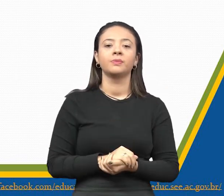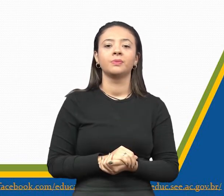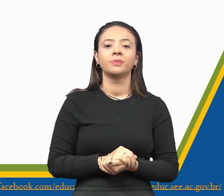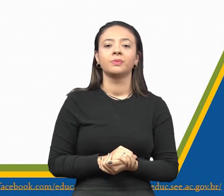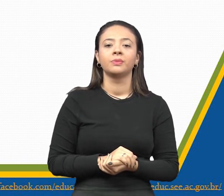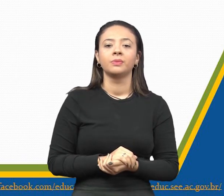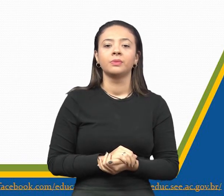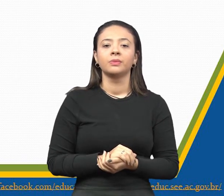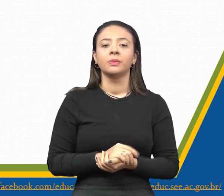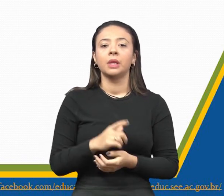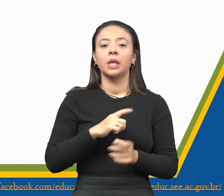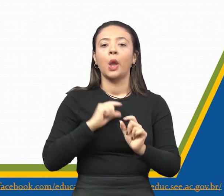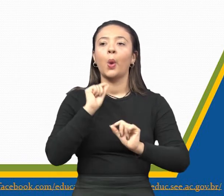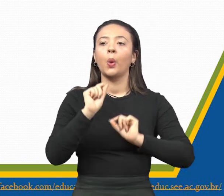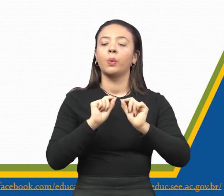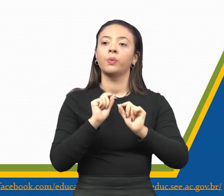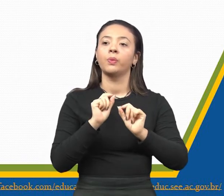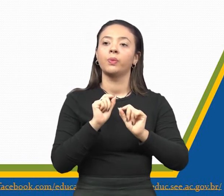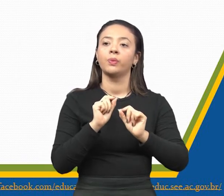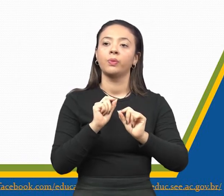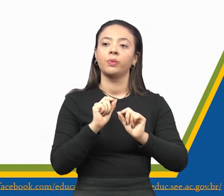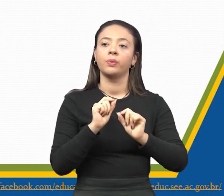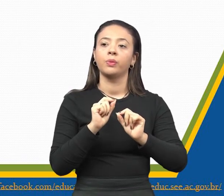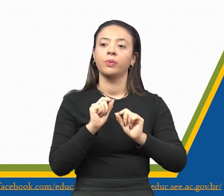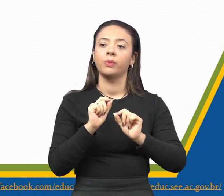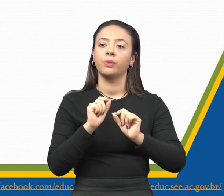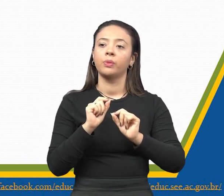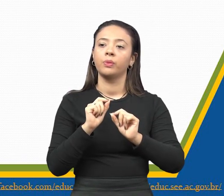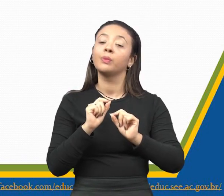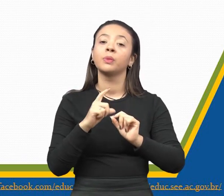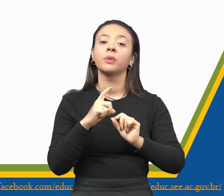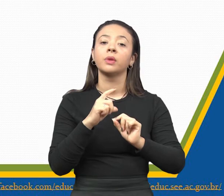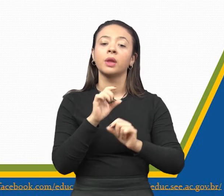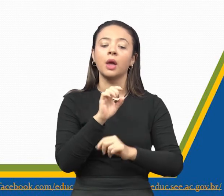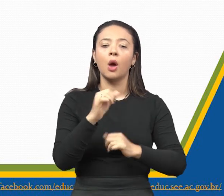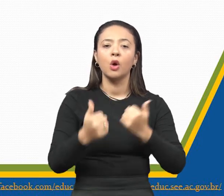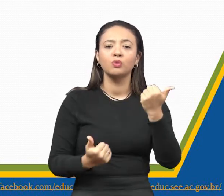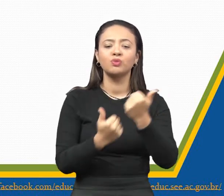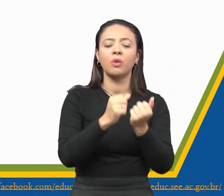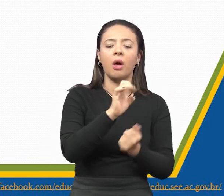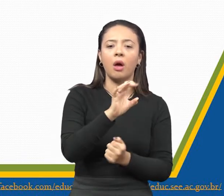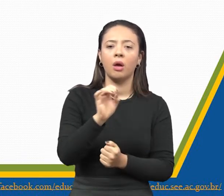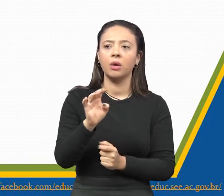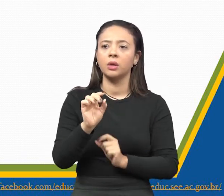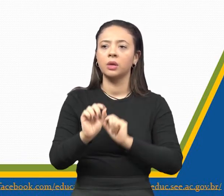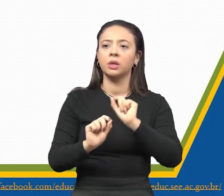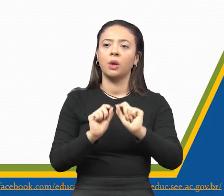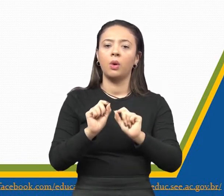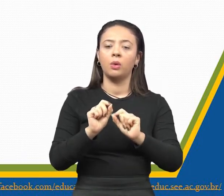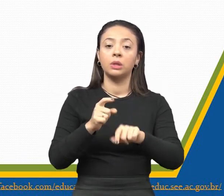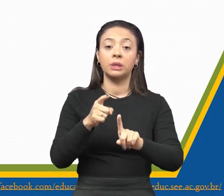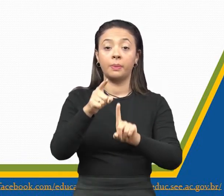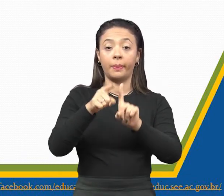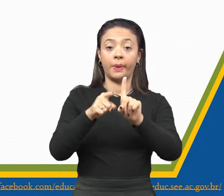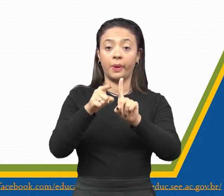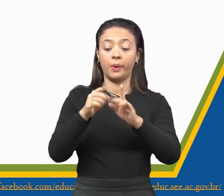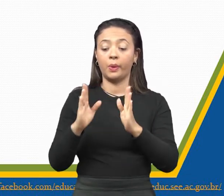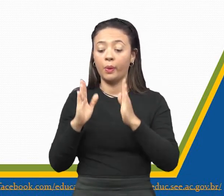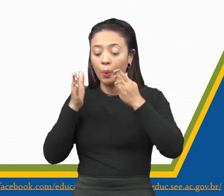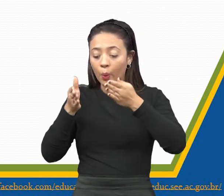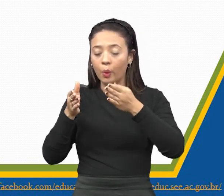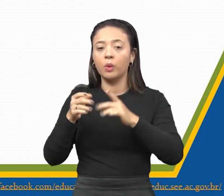Substituindo os dados nos elementos dessa função, nós vamos ter o seguinte, ó. Substituir cada